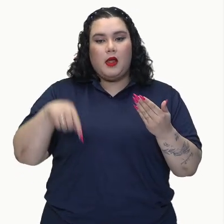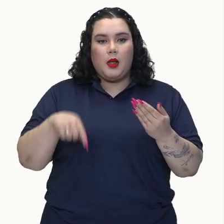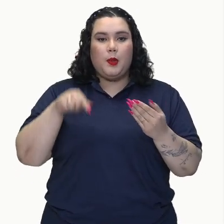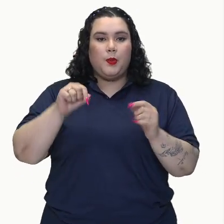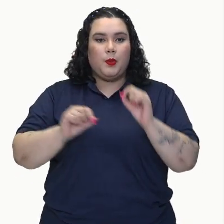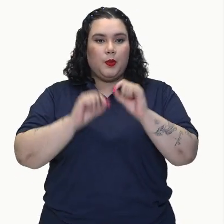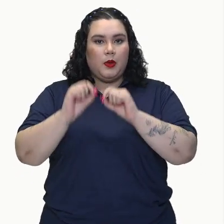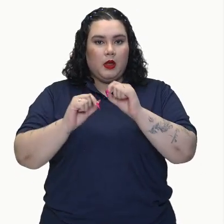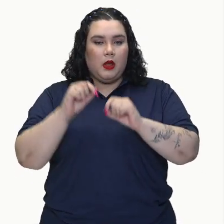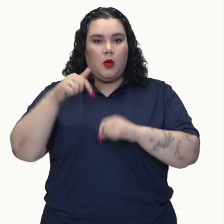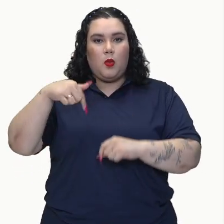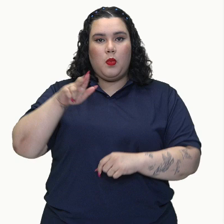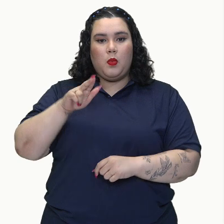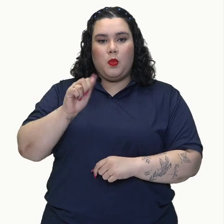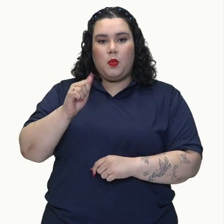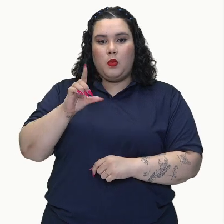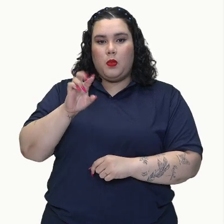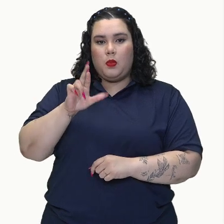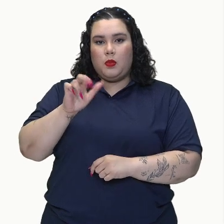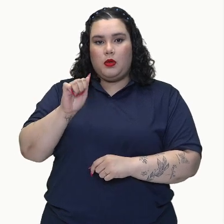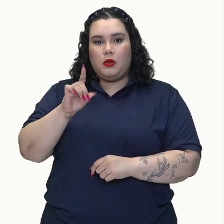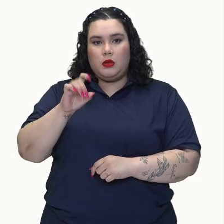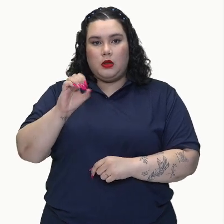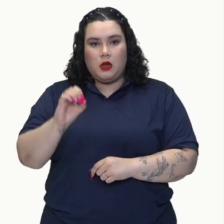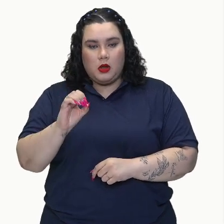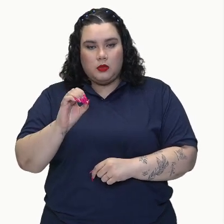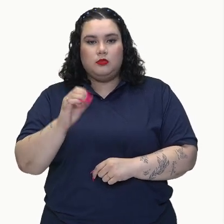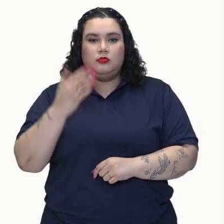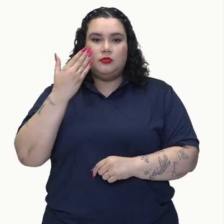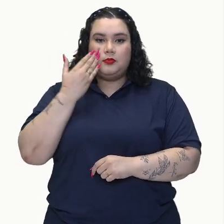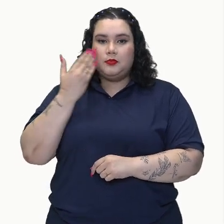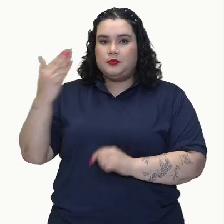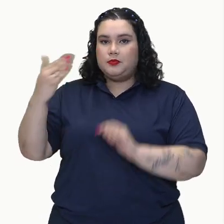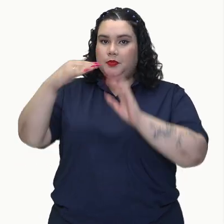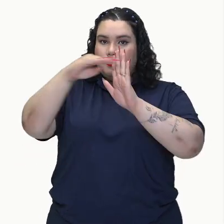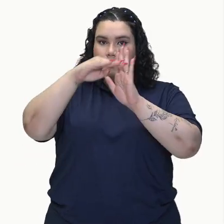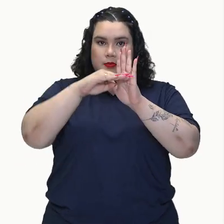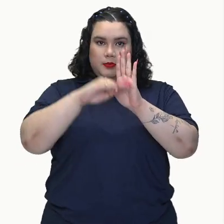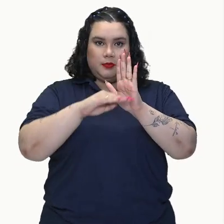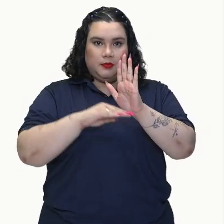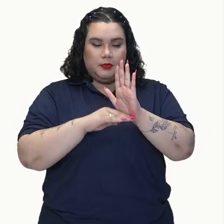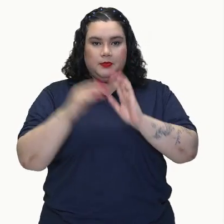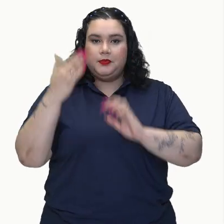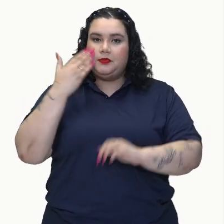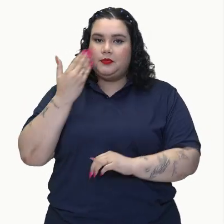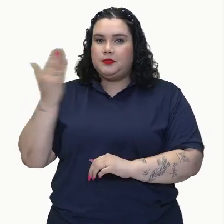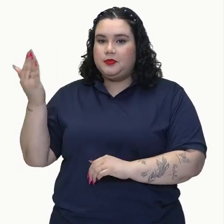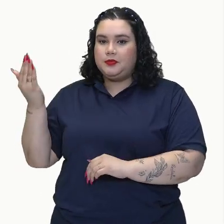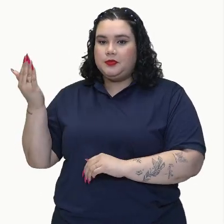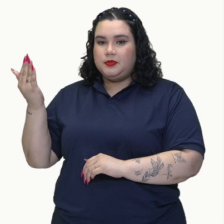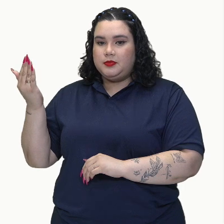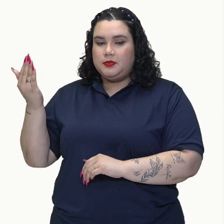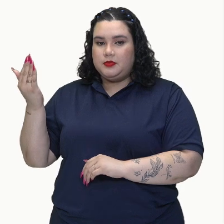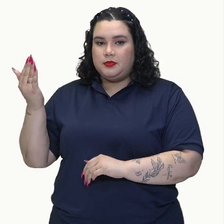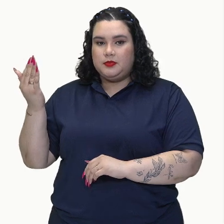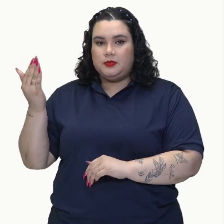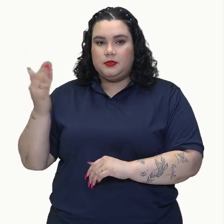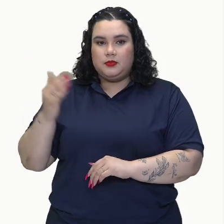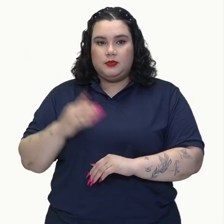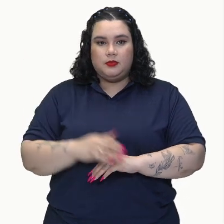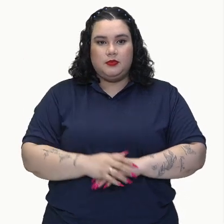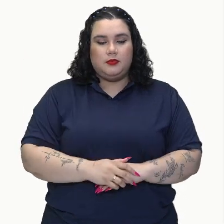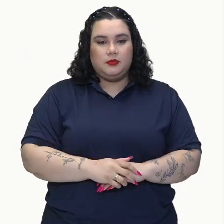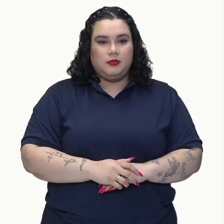perfeitos. Quais são os 10 primeiros quadrados perfeitos? O 0, o 1, o 4, o 9,